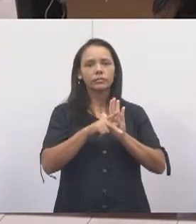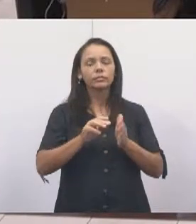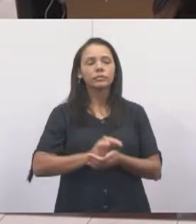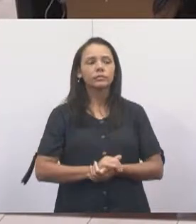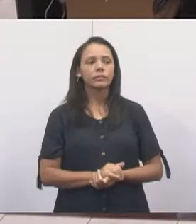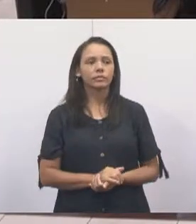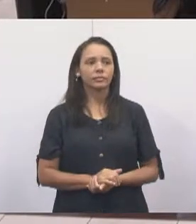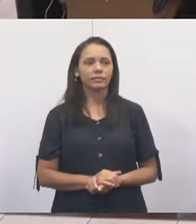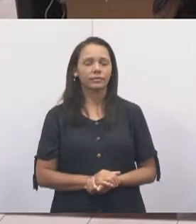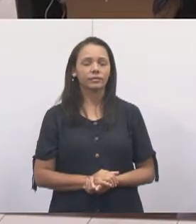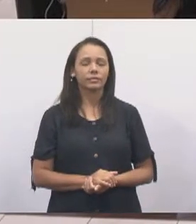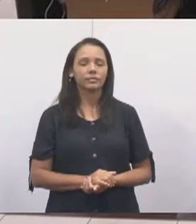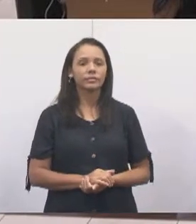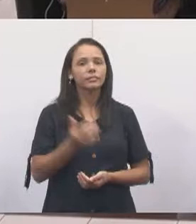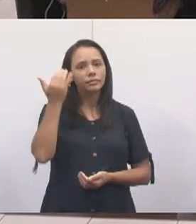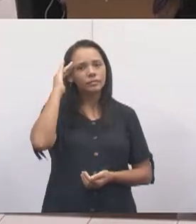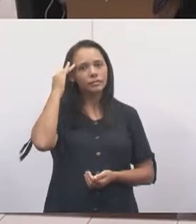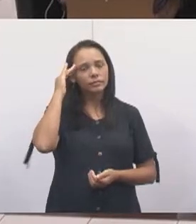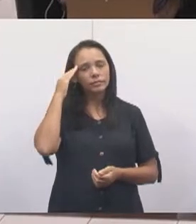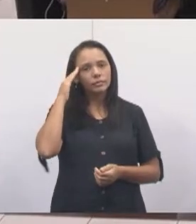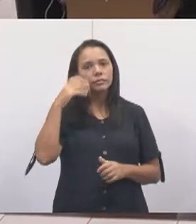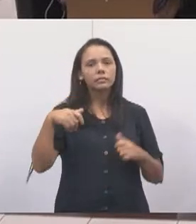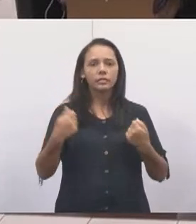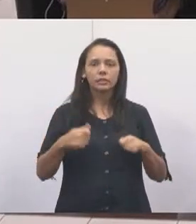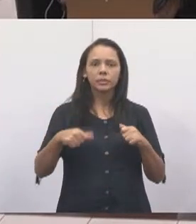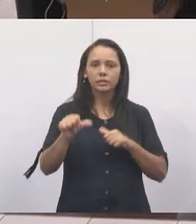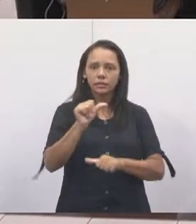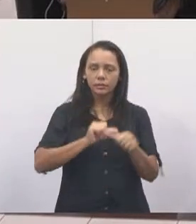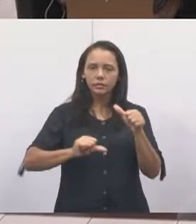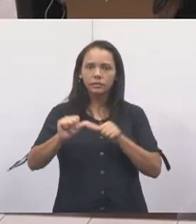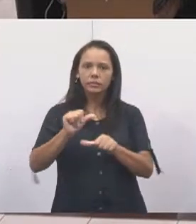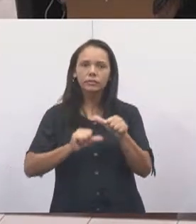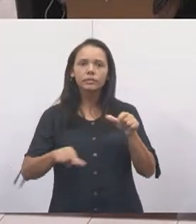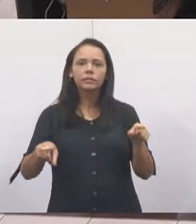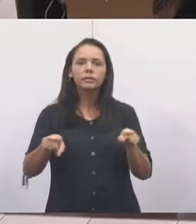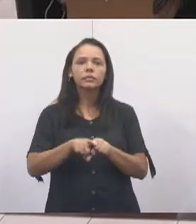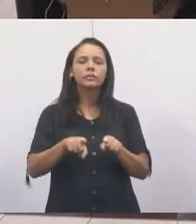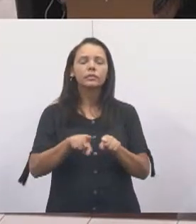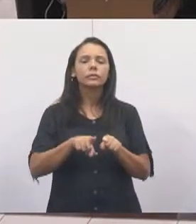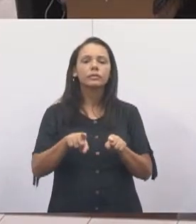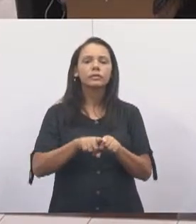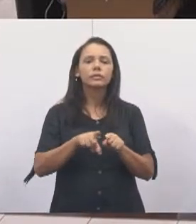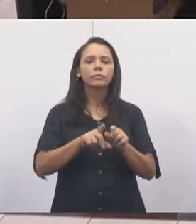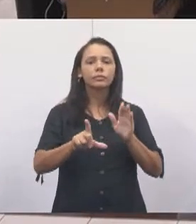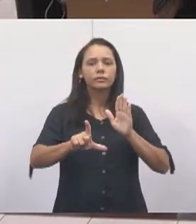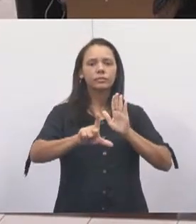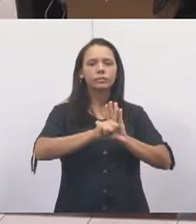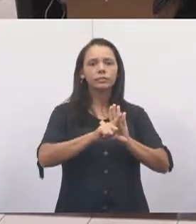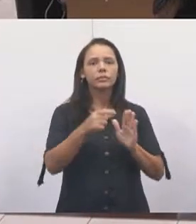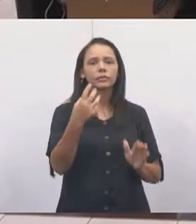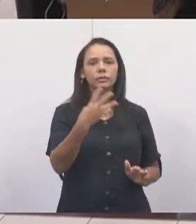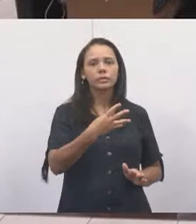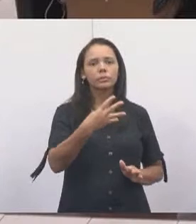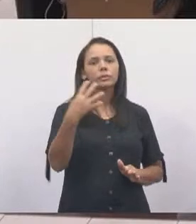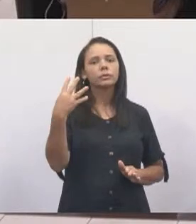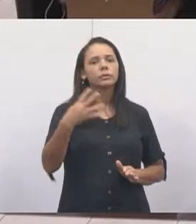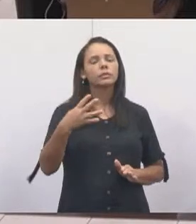compatibilizar a necessidade de alteração e atualização da Lei